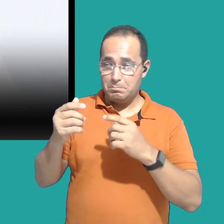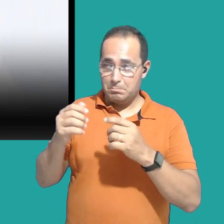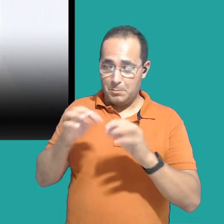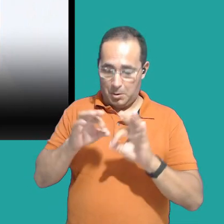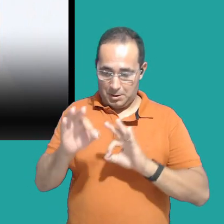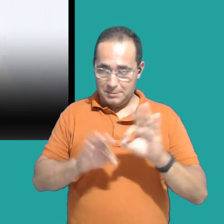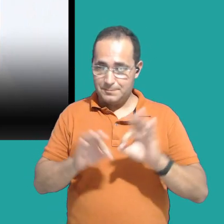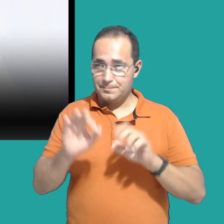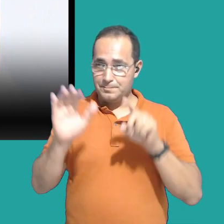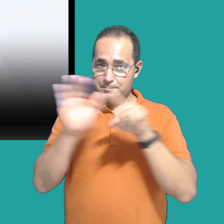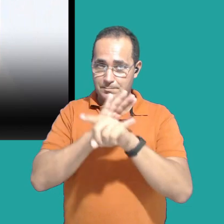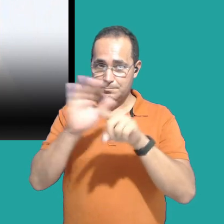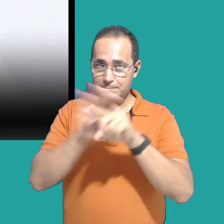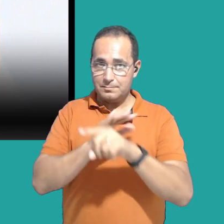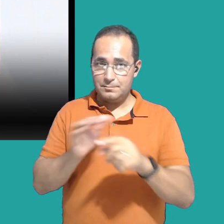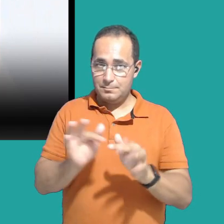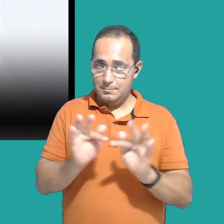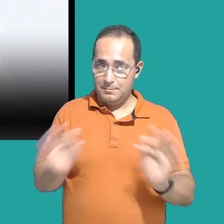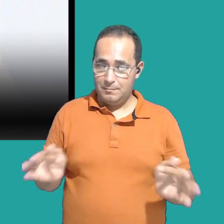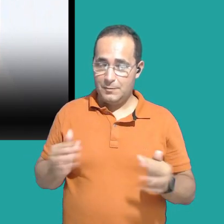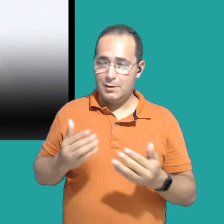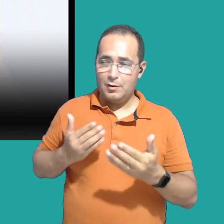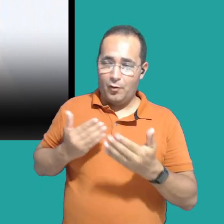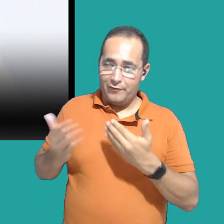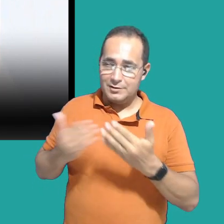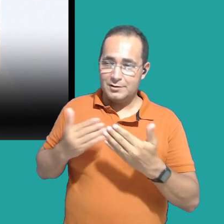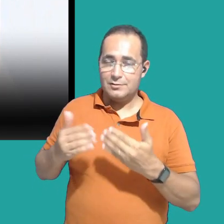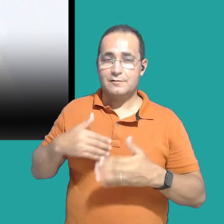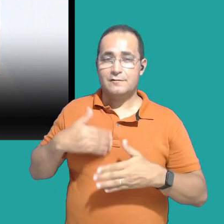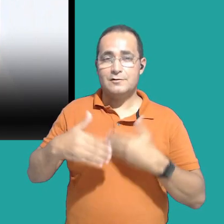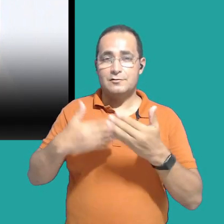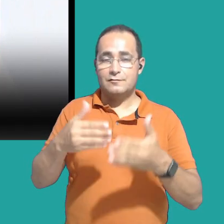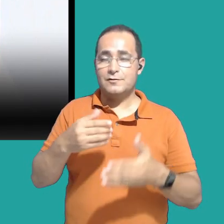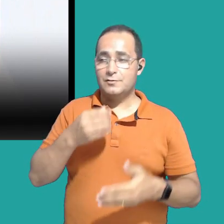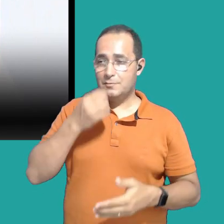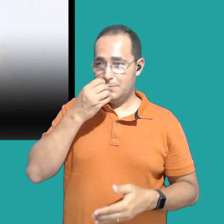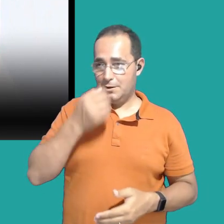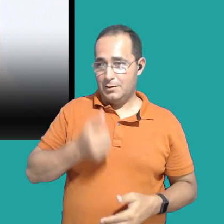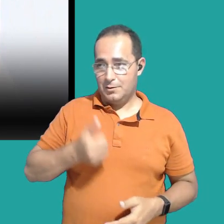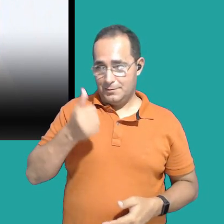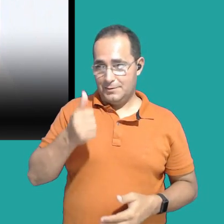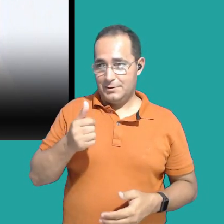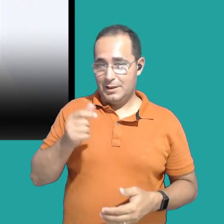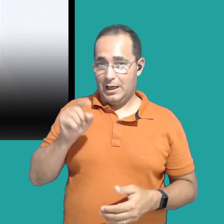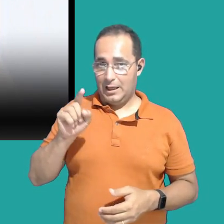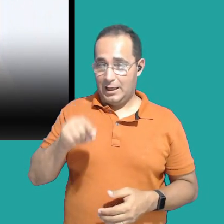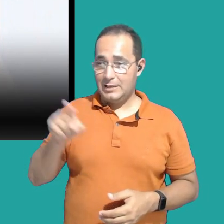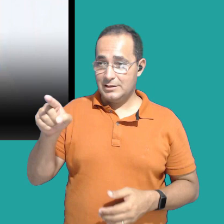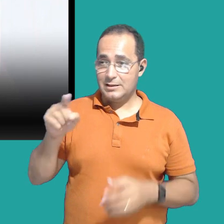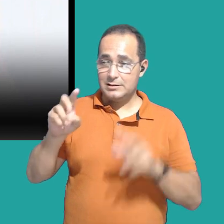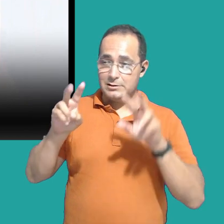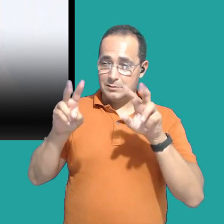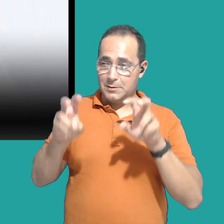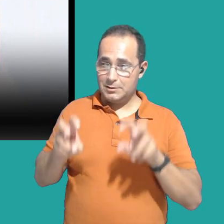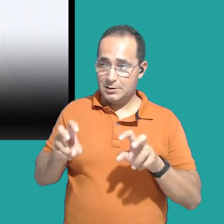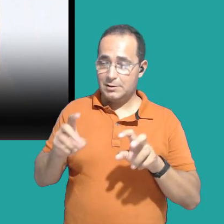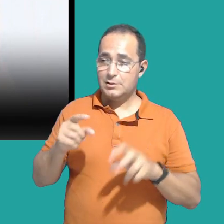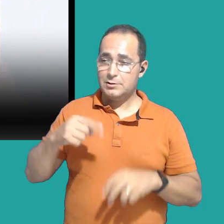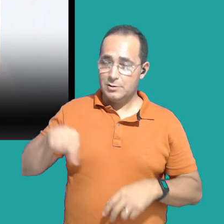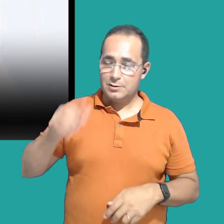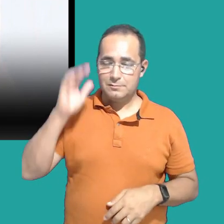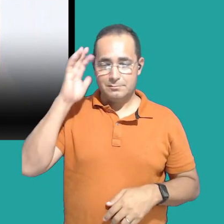A gente preparou umas perguntas assim bem básicas, mas a gente vai conversando e a gente vai desenvolvendo melhor,